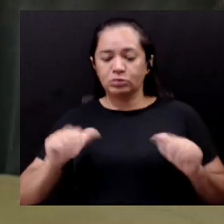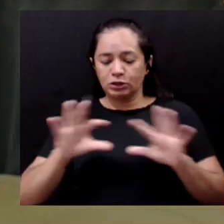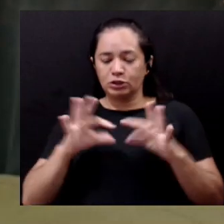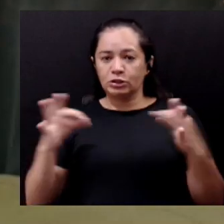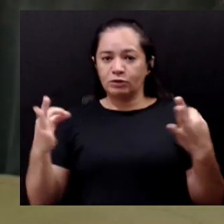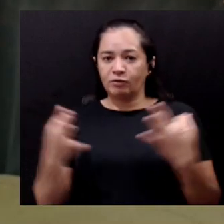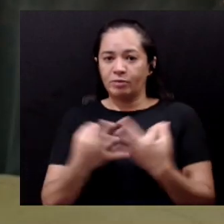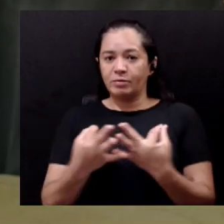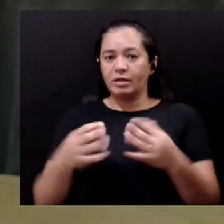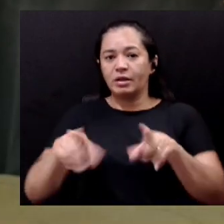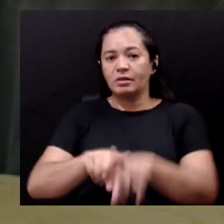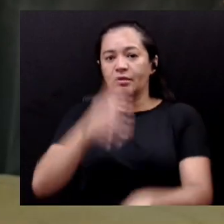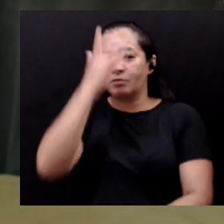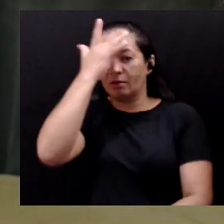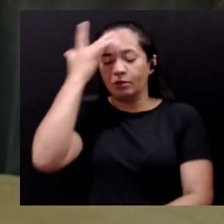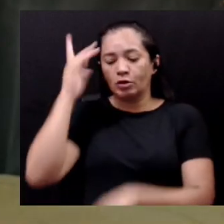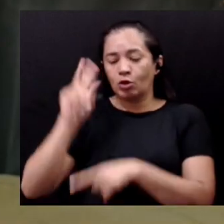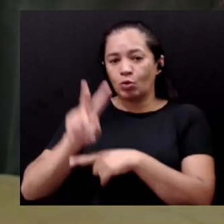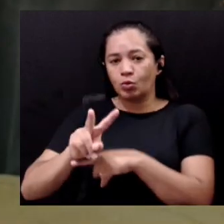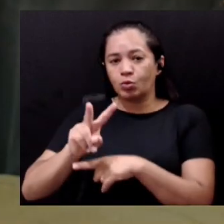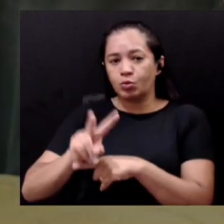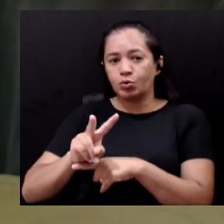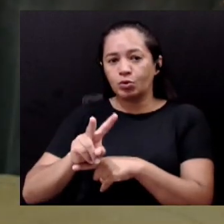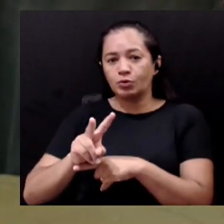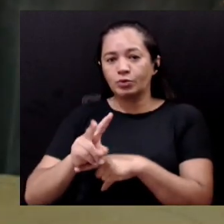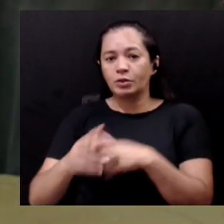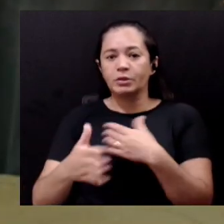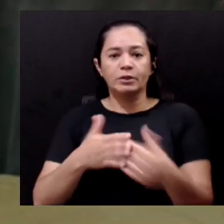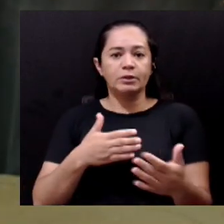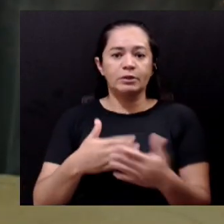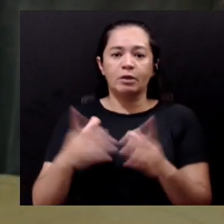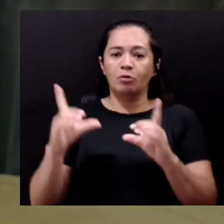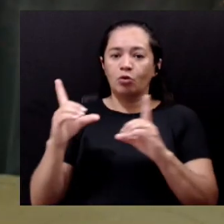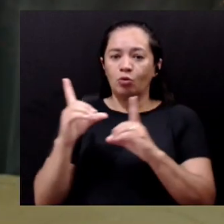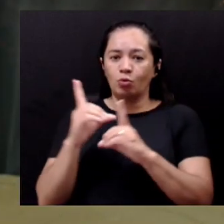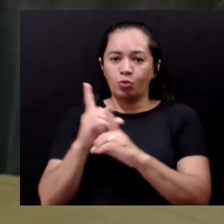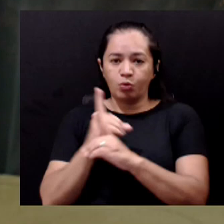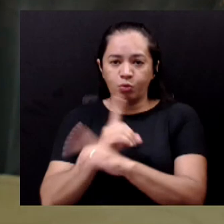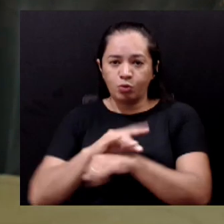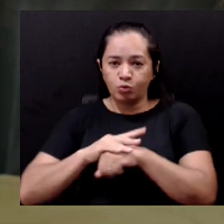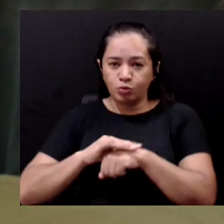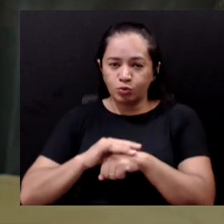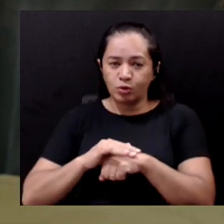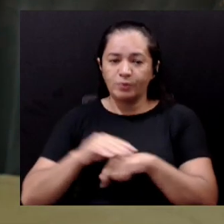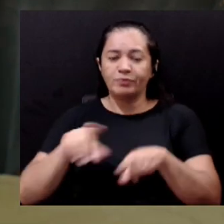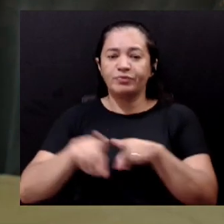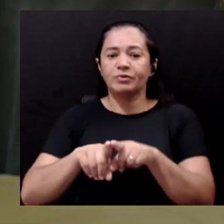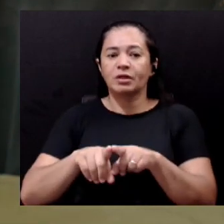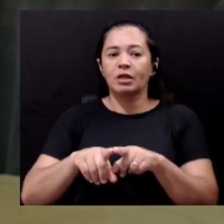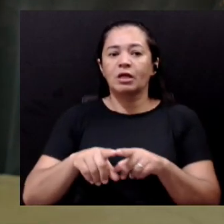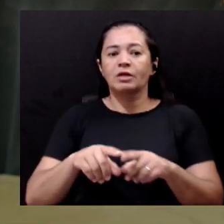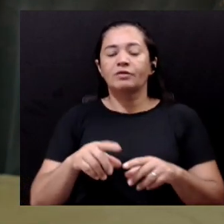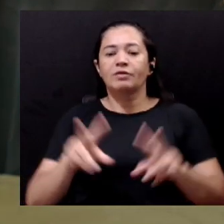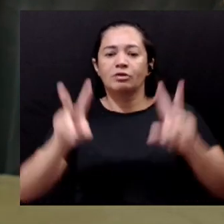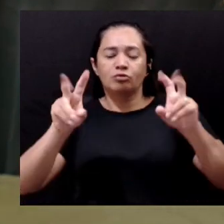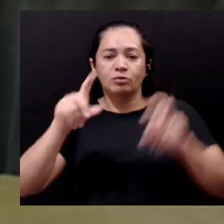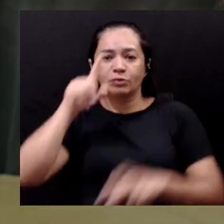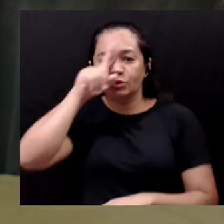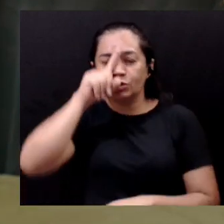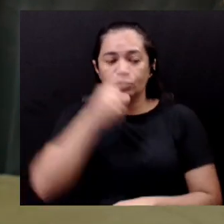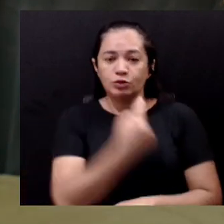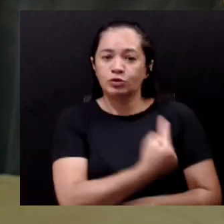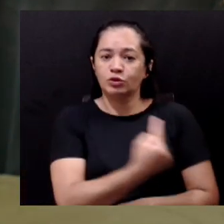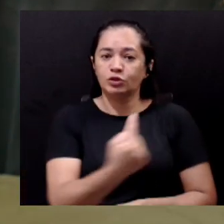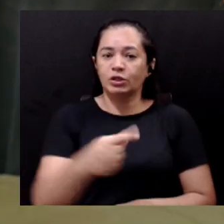processo, independente do diagnóstico, intervindo aí nos fatores de risco de cada caso. O CAPS Roda Viva fica